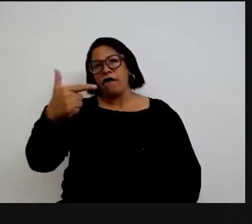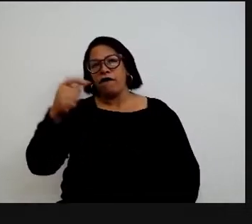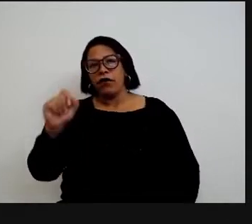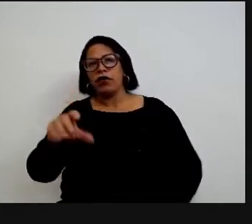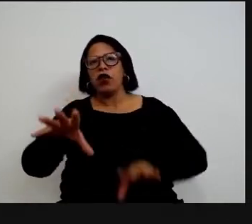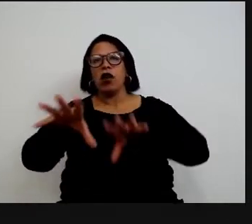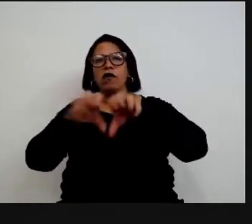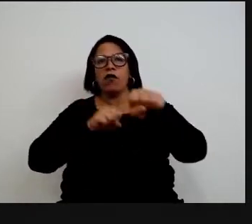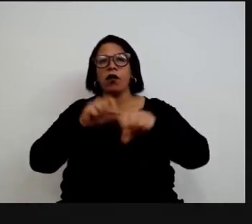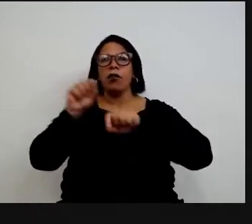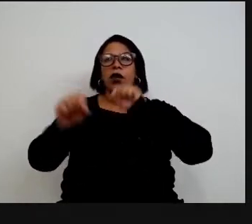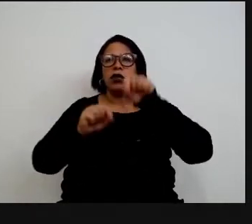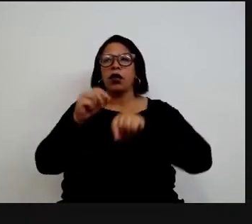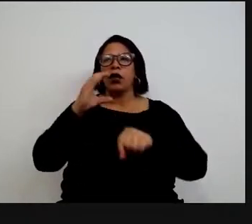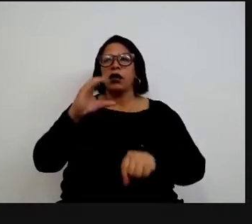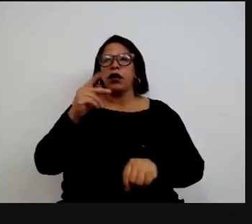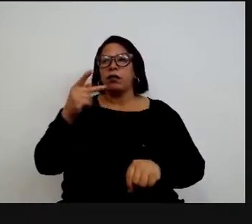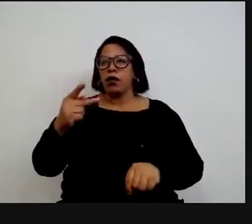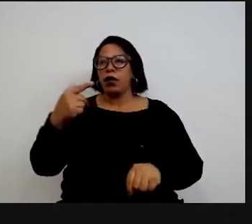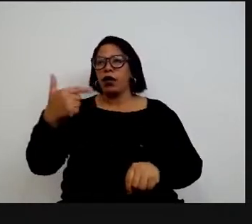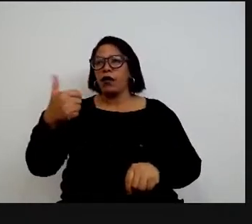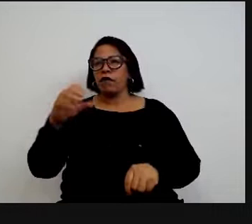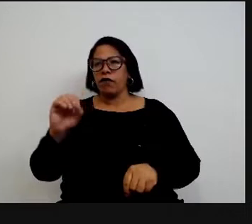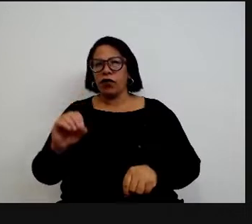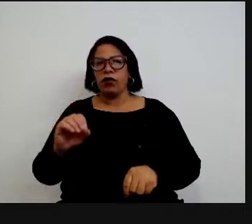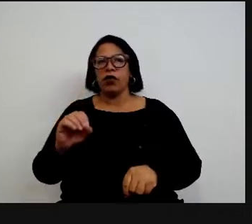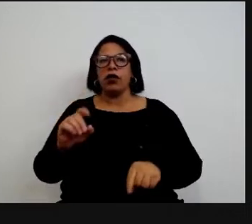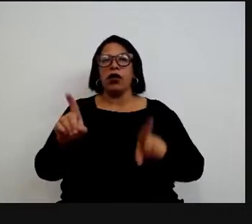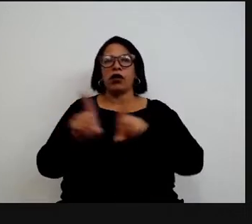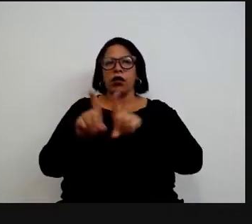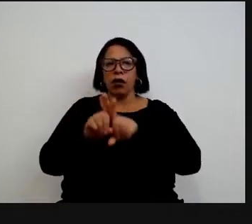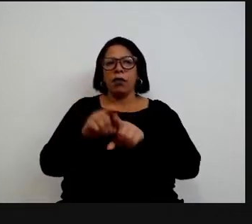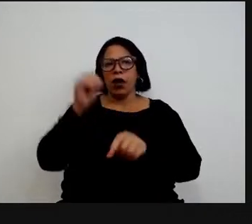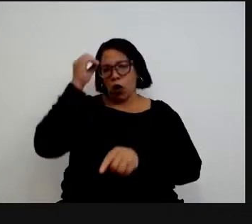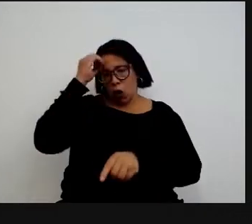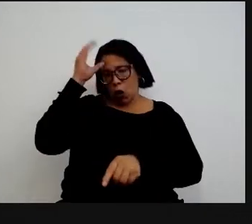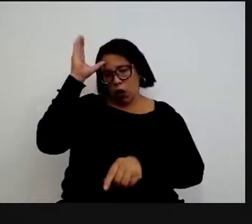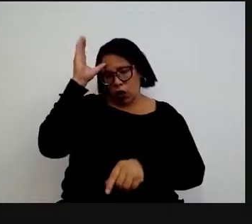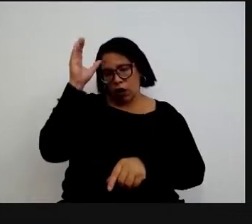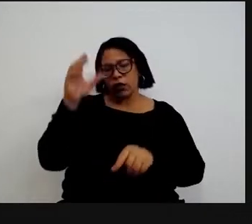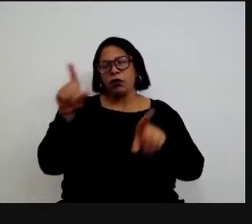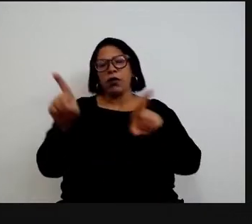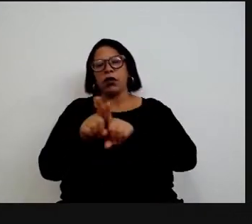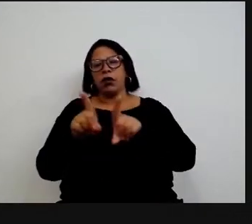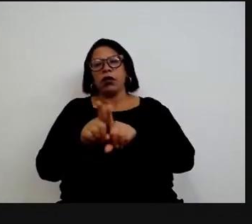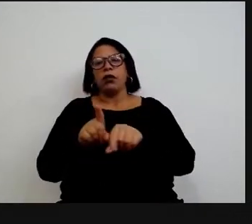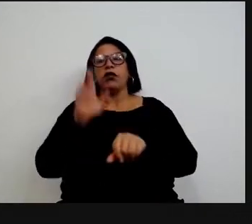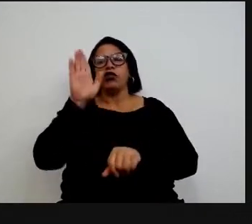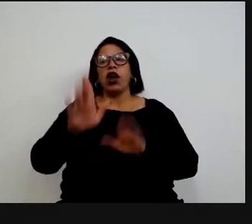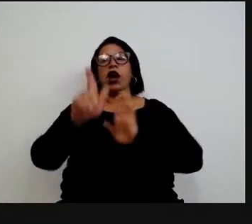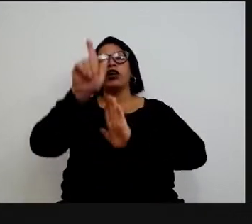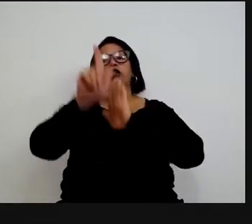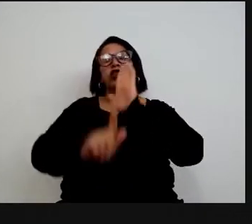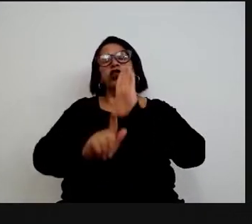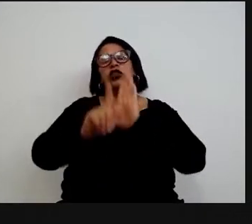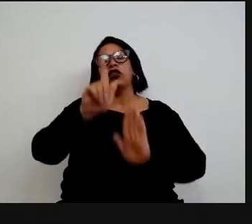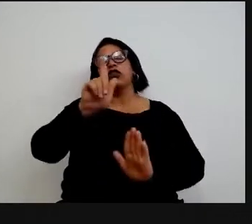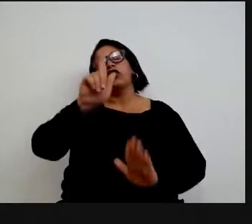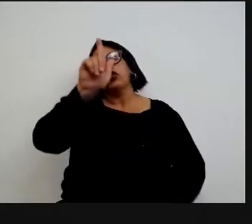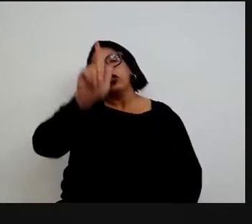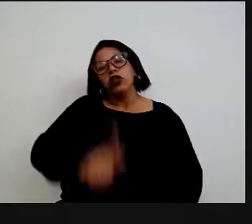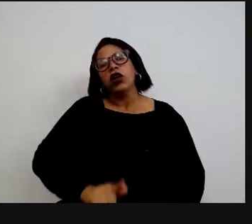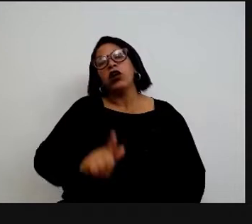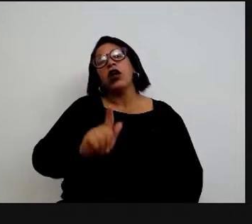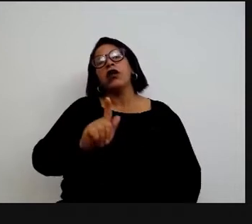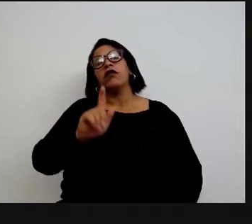certificação qualificada CPA 20, certificação de conhecimentos em crédito, foi gerente executiva